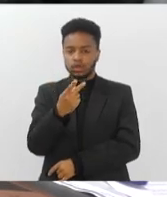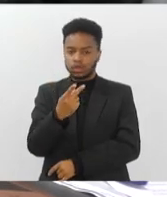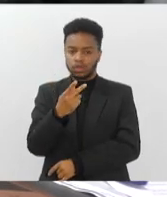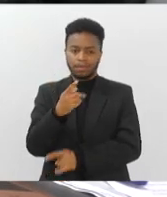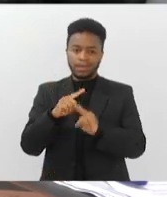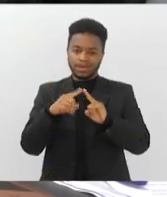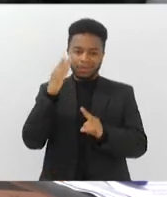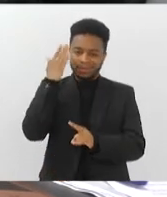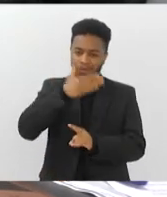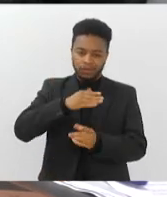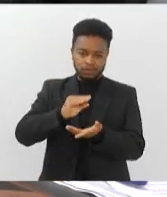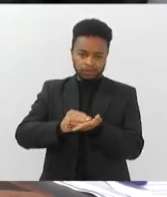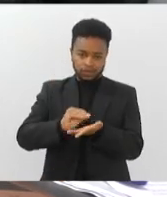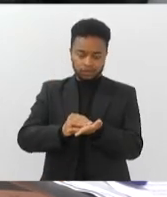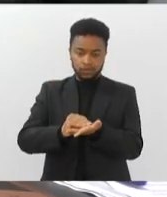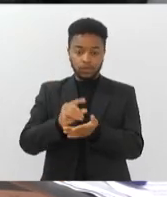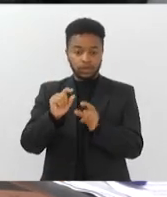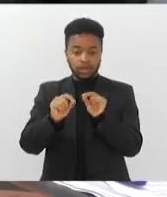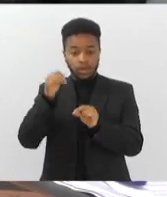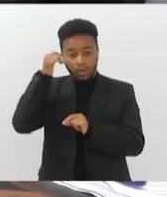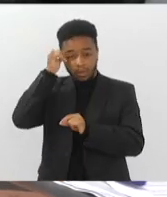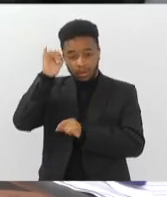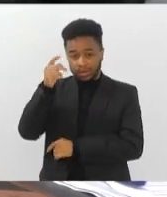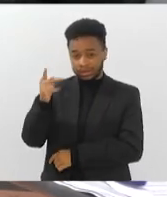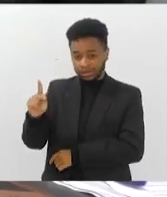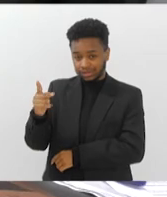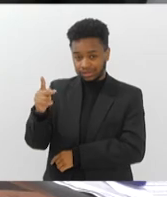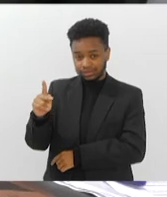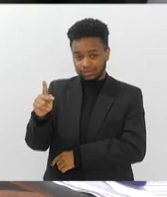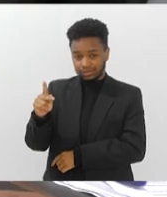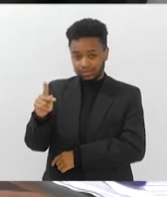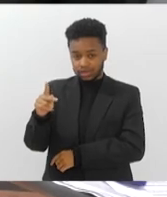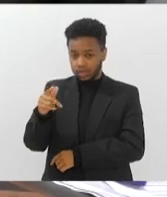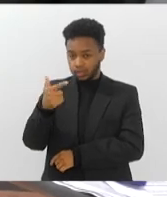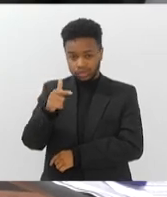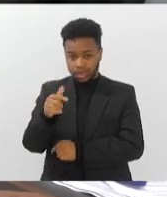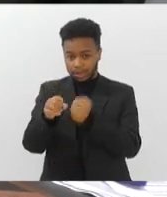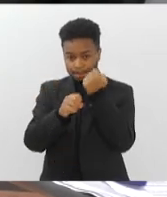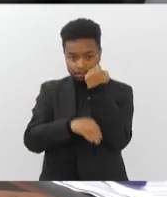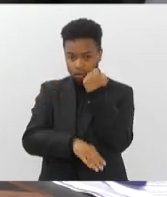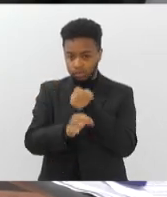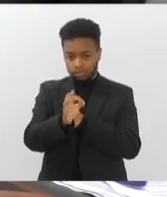provas disso, que os boizinhos dele nem puns emitem.